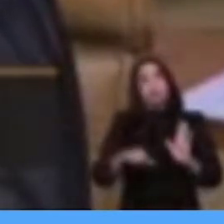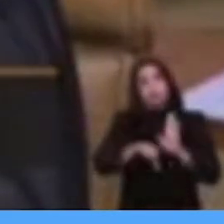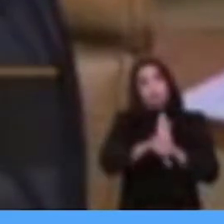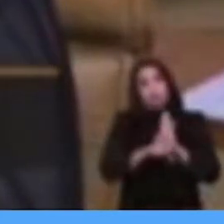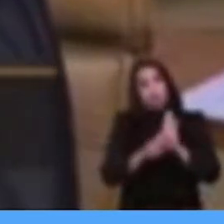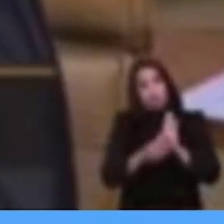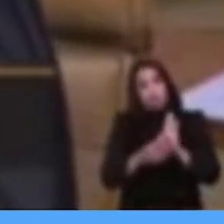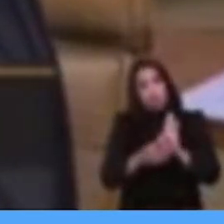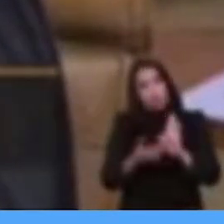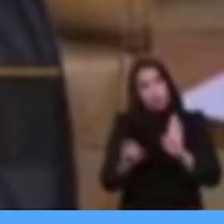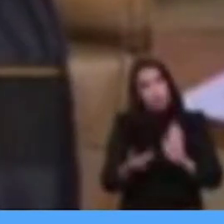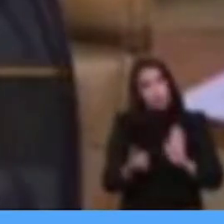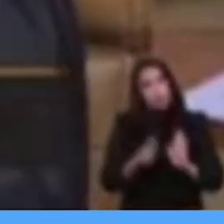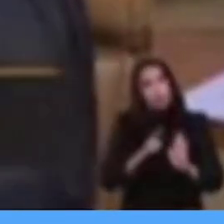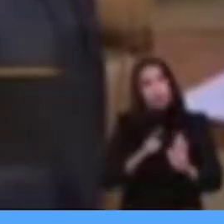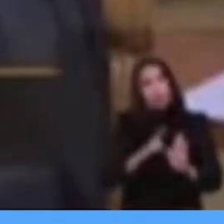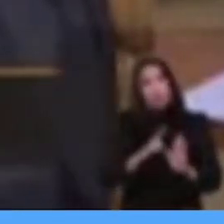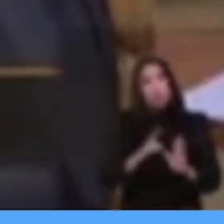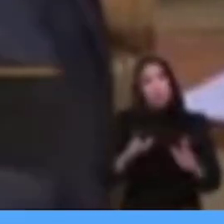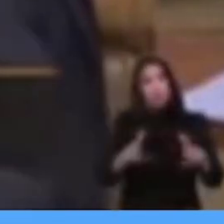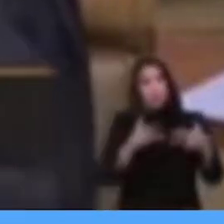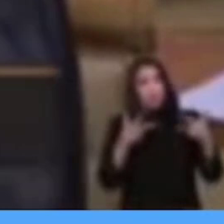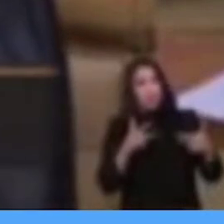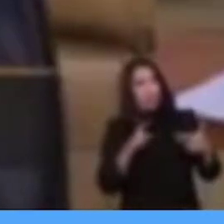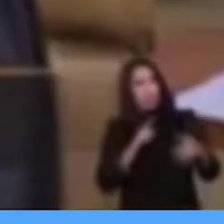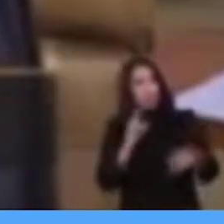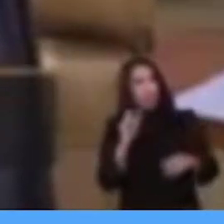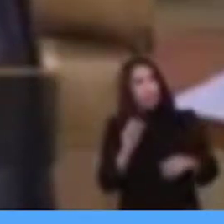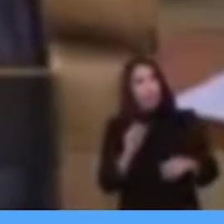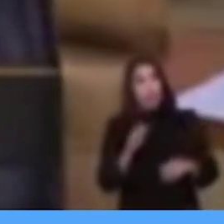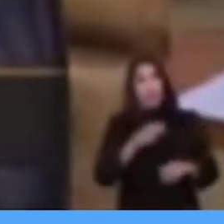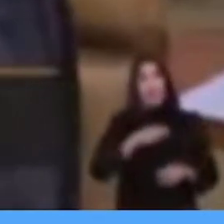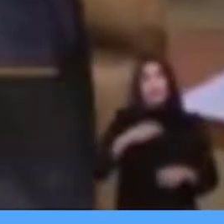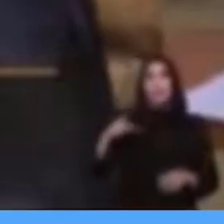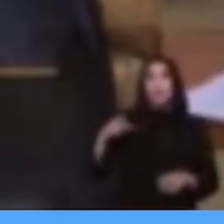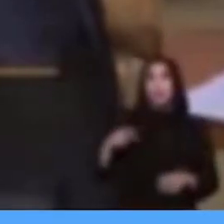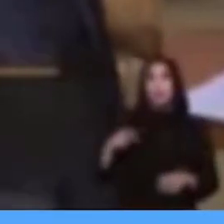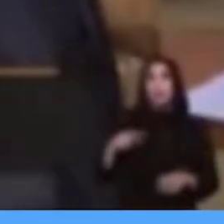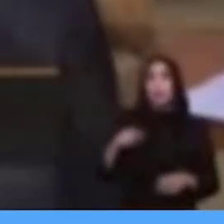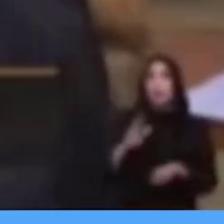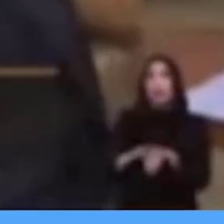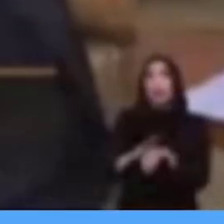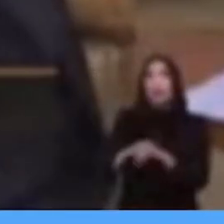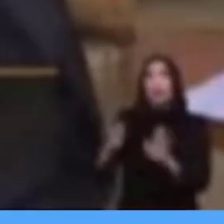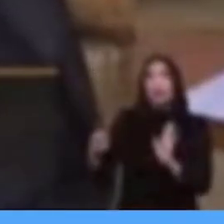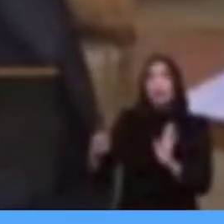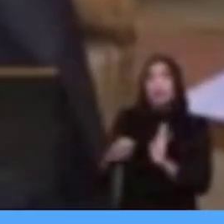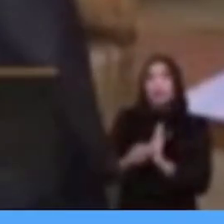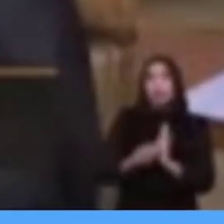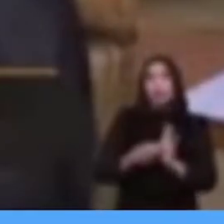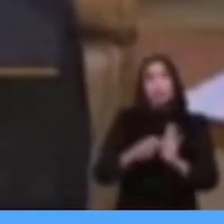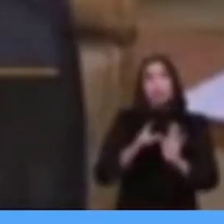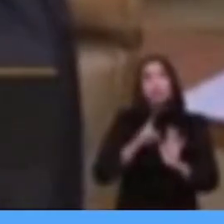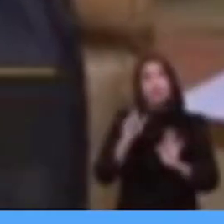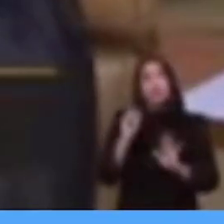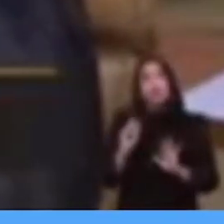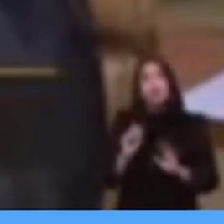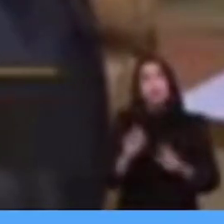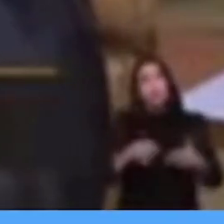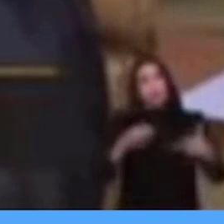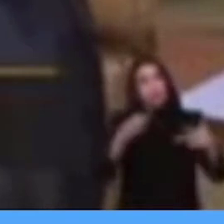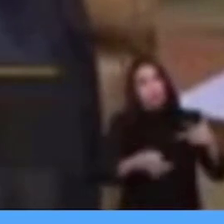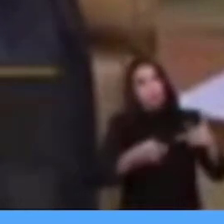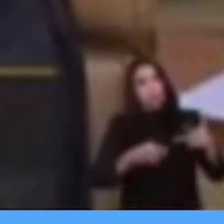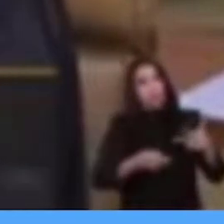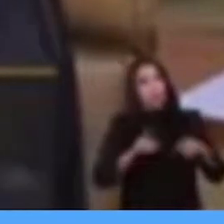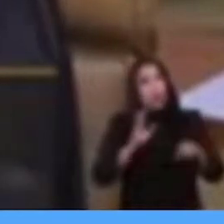policial no flagrante, a discricionariedade do Ministério Público no momento da denúncia e do próprio Poder Judiciário no